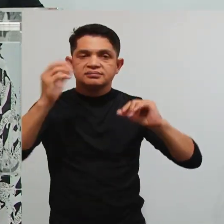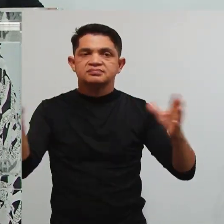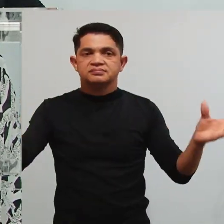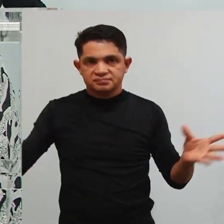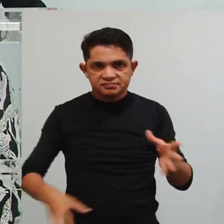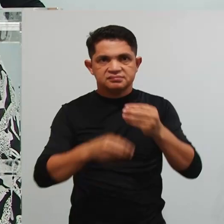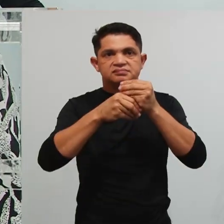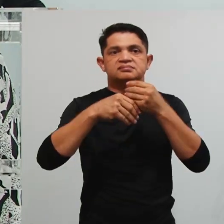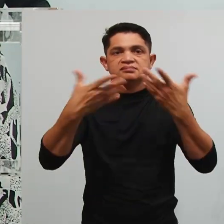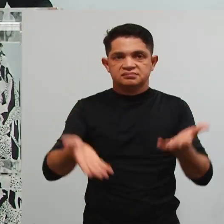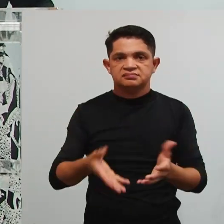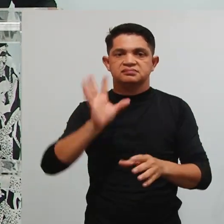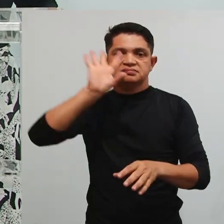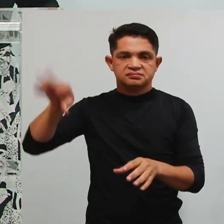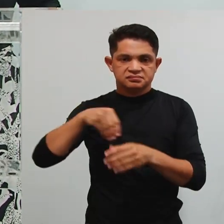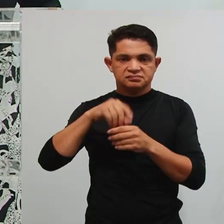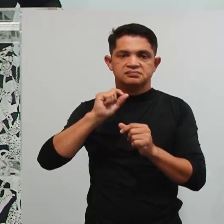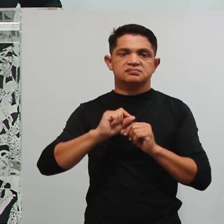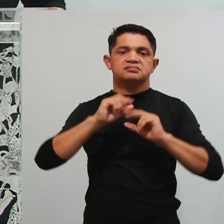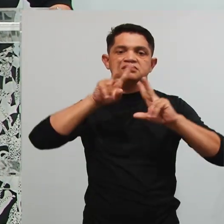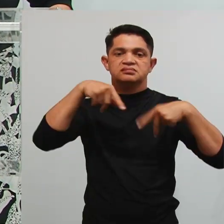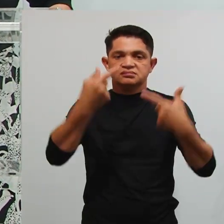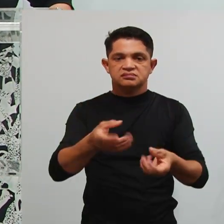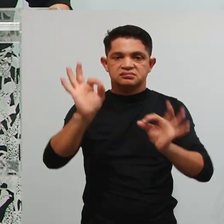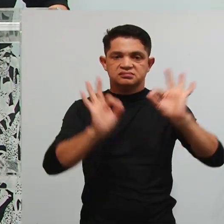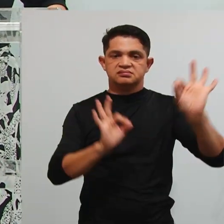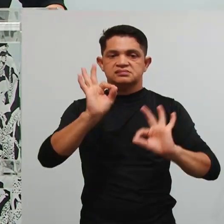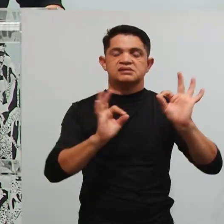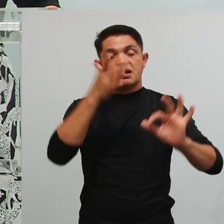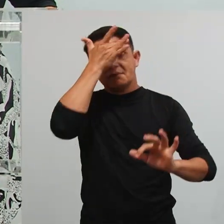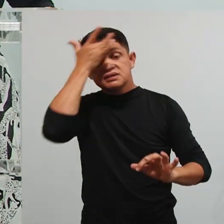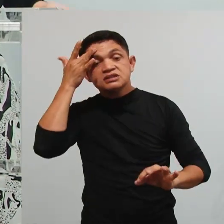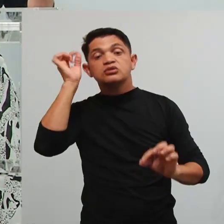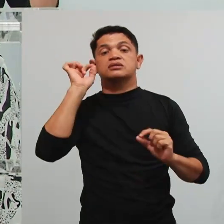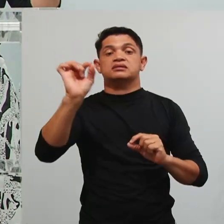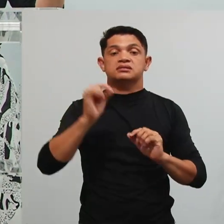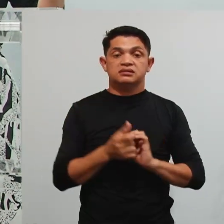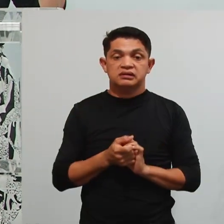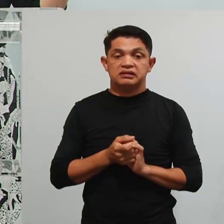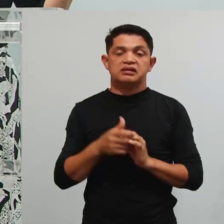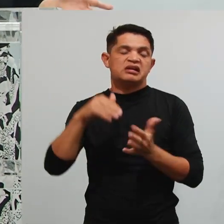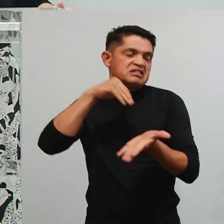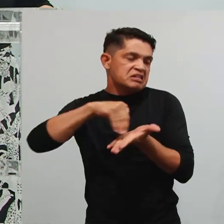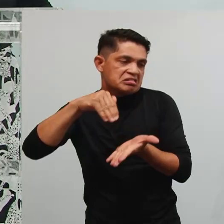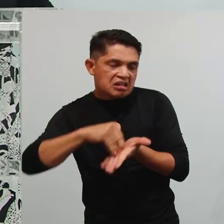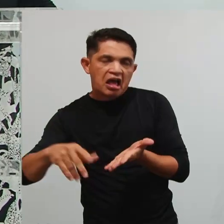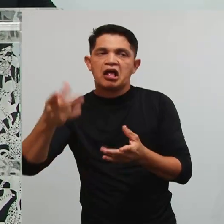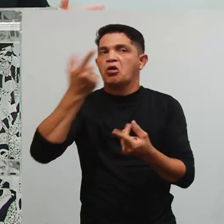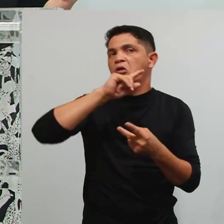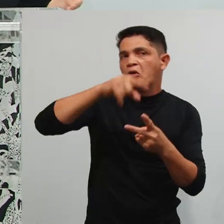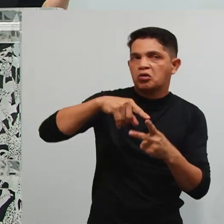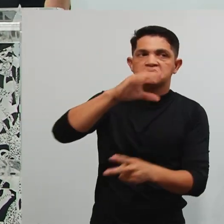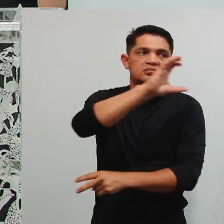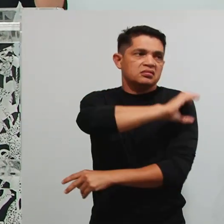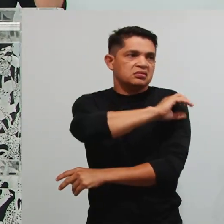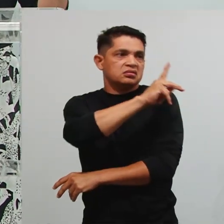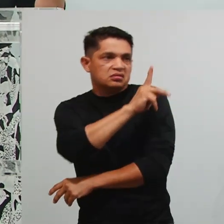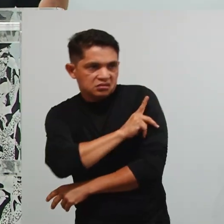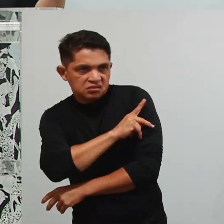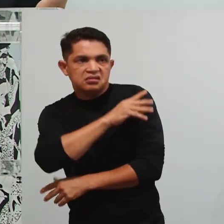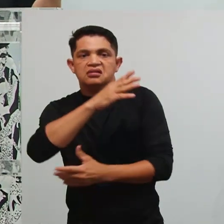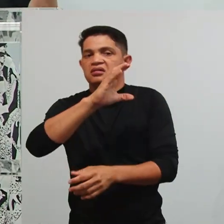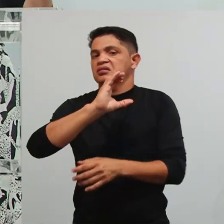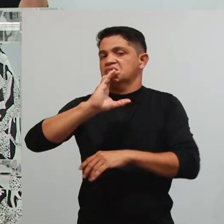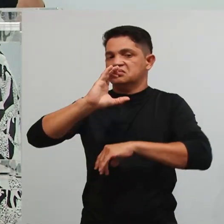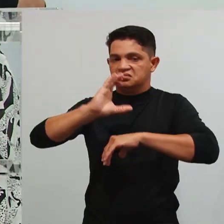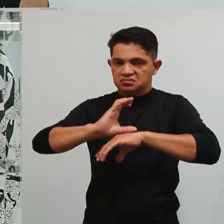O que é isso? É que depois que a pessoa, né, o secretário, a secretária lavra a ata, né, escreve